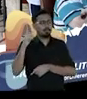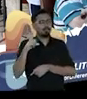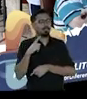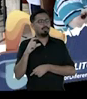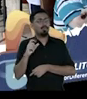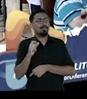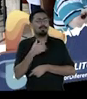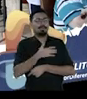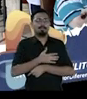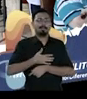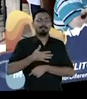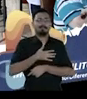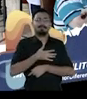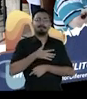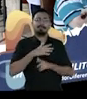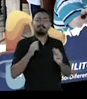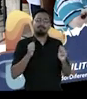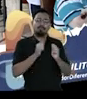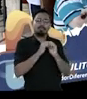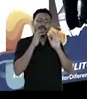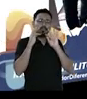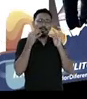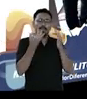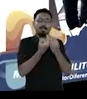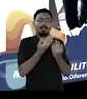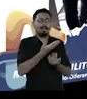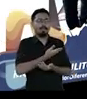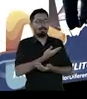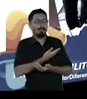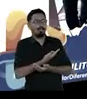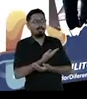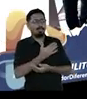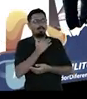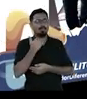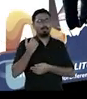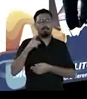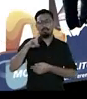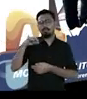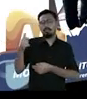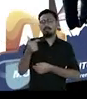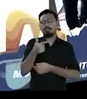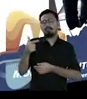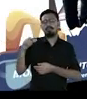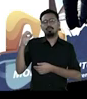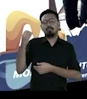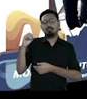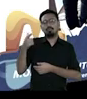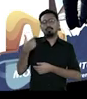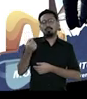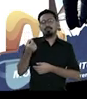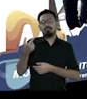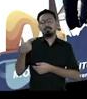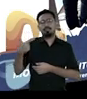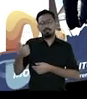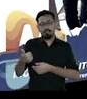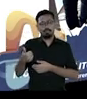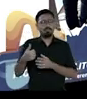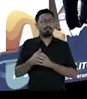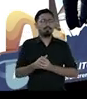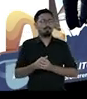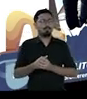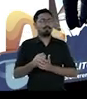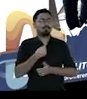estima por seus familiares e amigos. Faleceu no dia 22 de outubro de 2021,